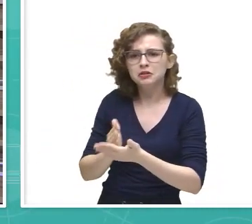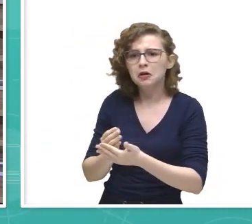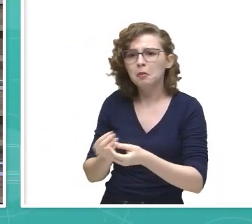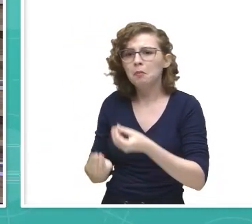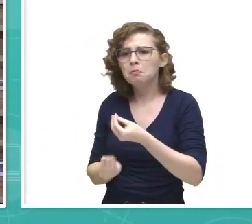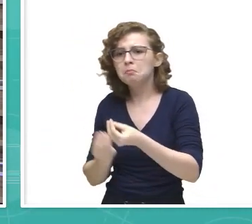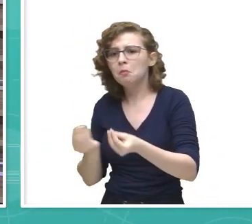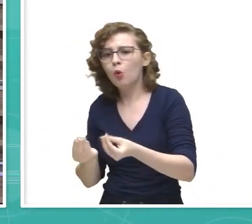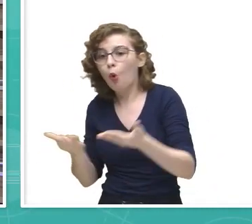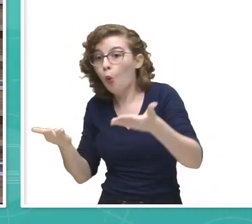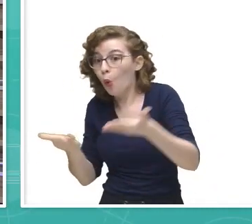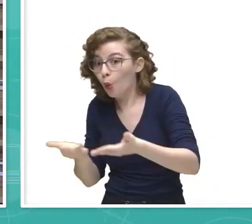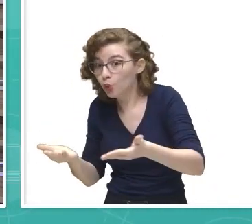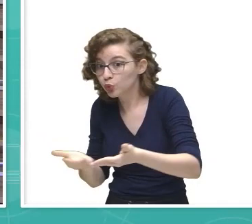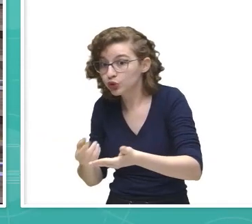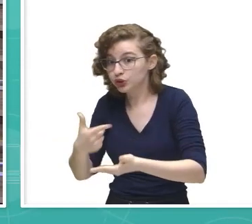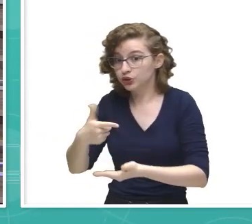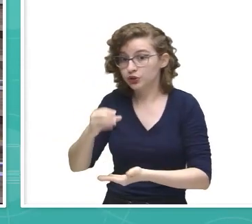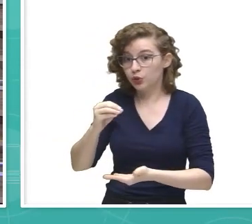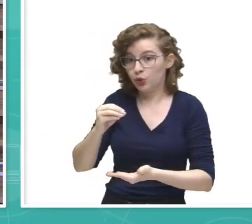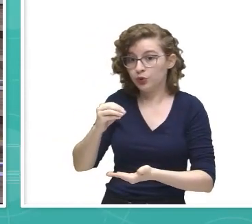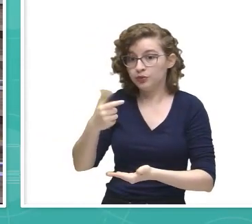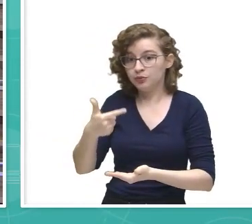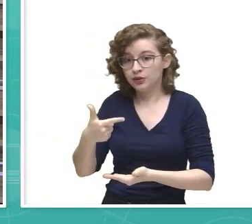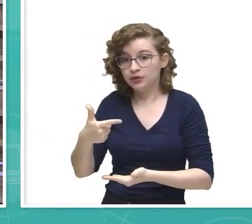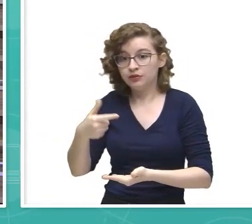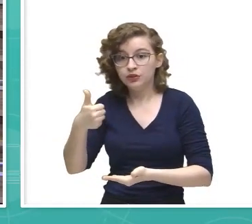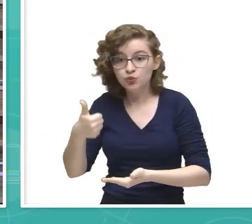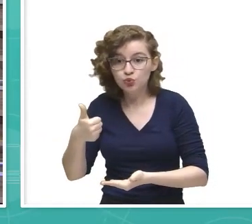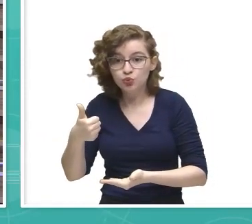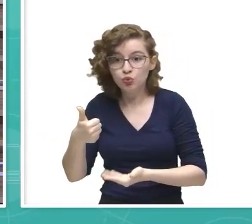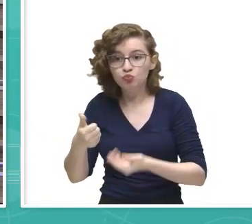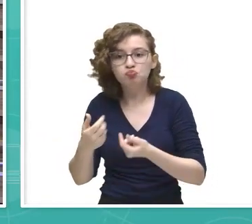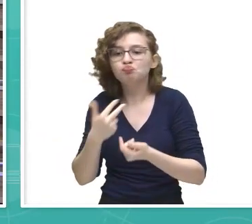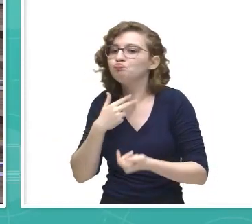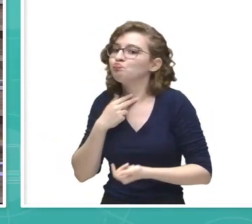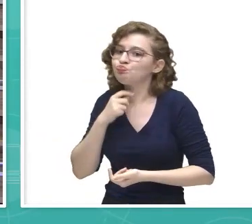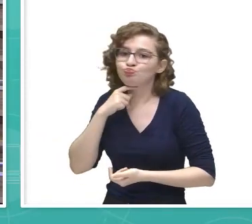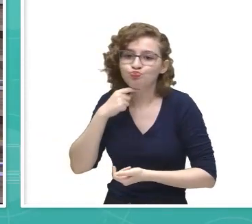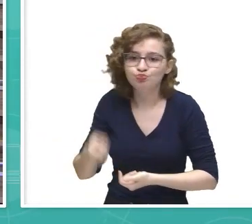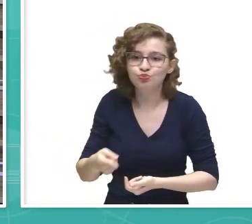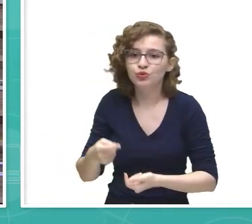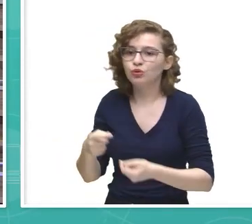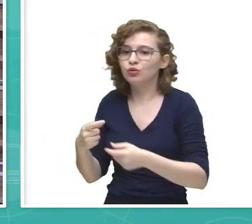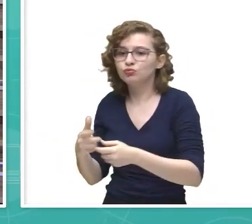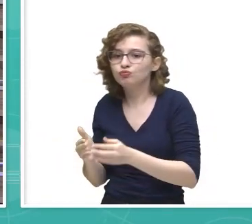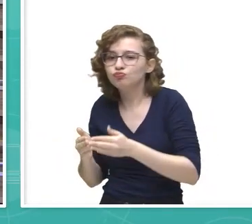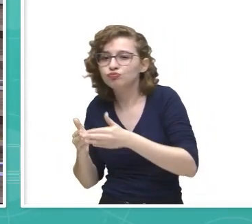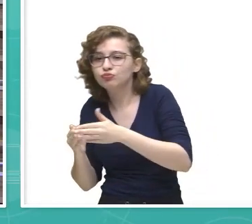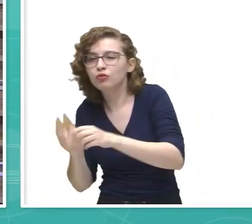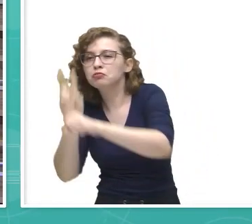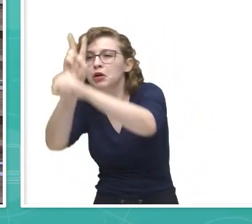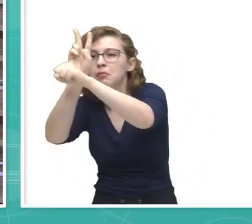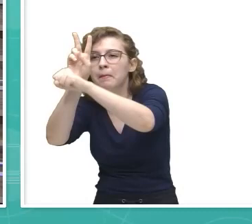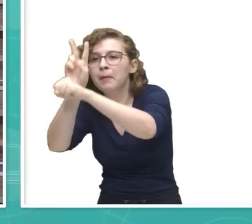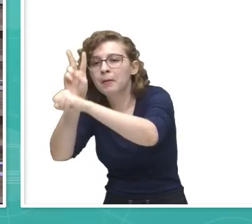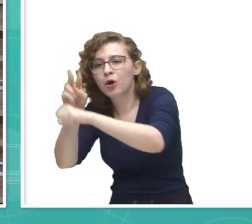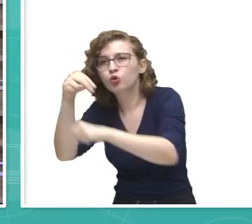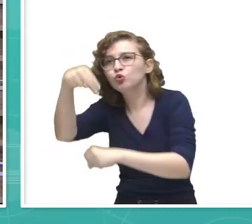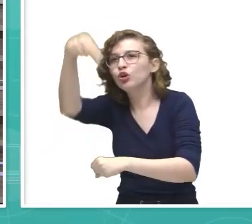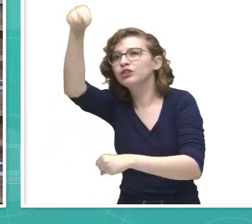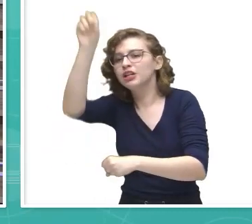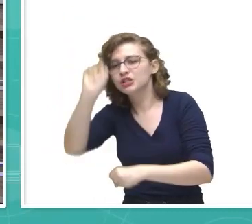hoje, 2021, não consegue patrulhar todo o litoral brasileiro, porque é muito